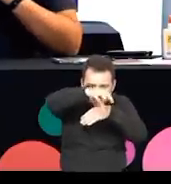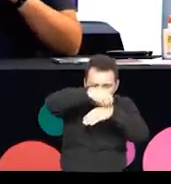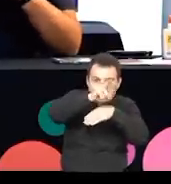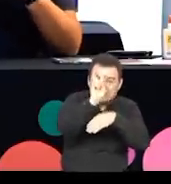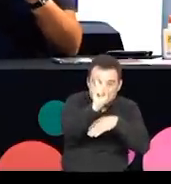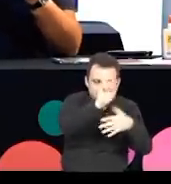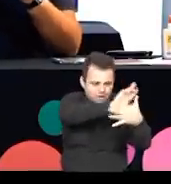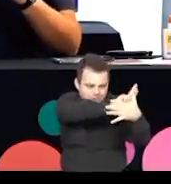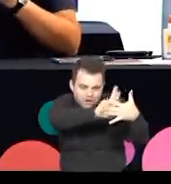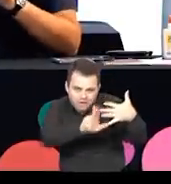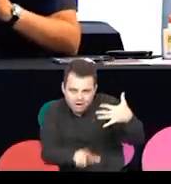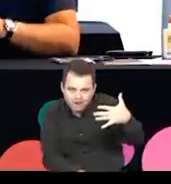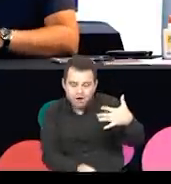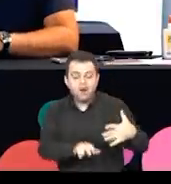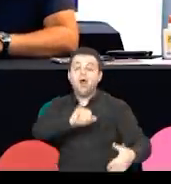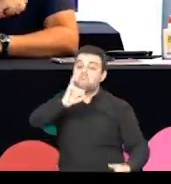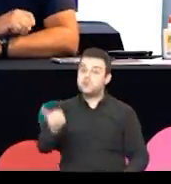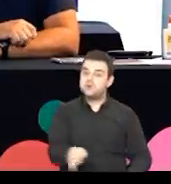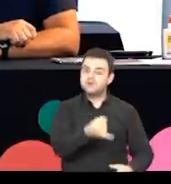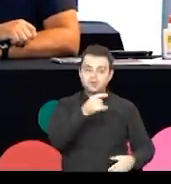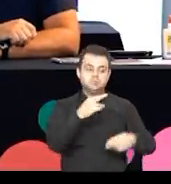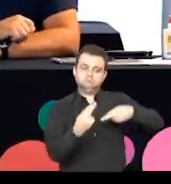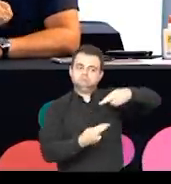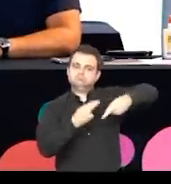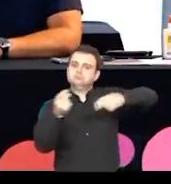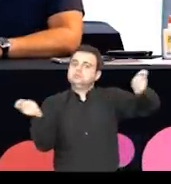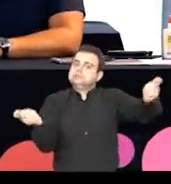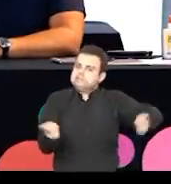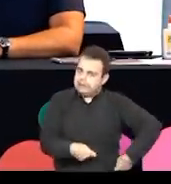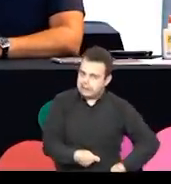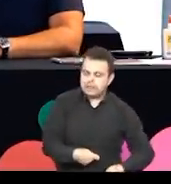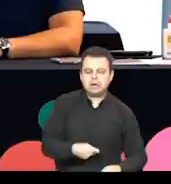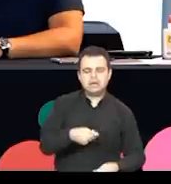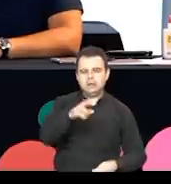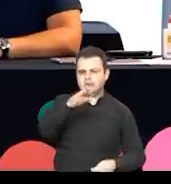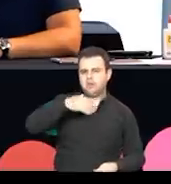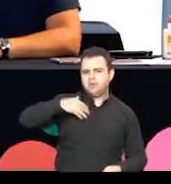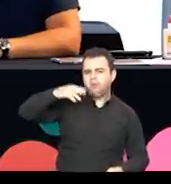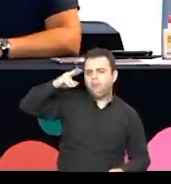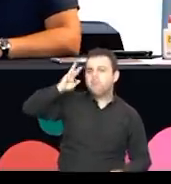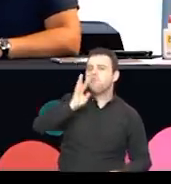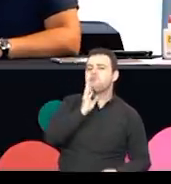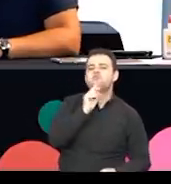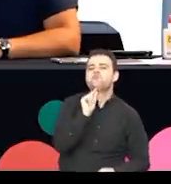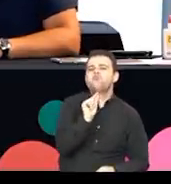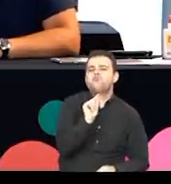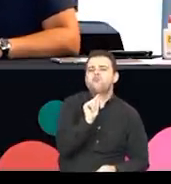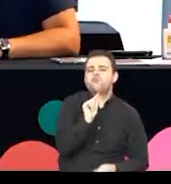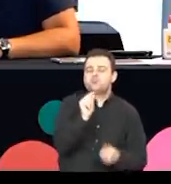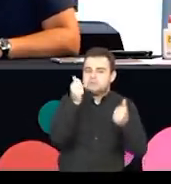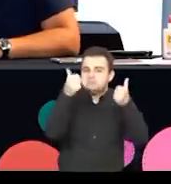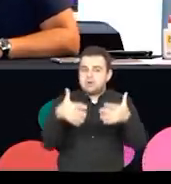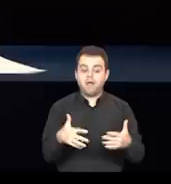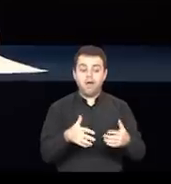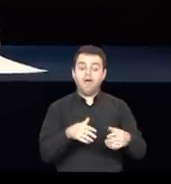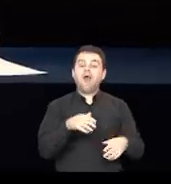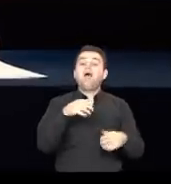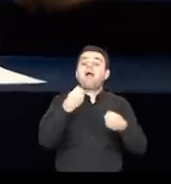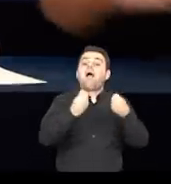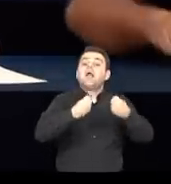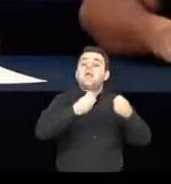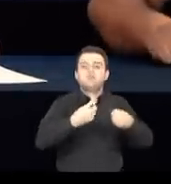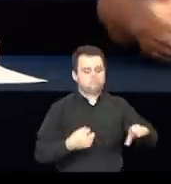materiais que nós jogamos fora. E aí eu lembrei que eu conheço uma técnica que é para fazer uns brinquedos, uns carrinhos aqui, ó,